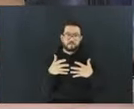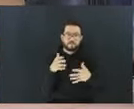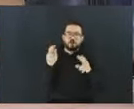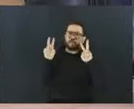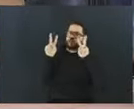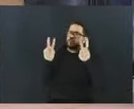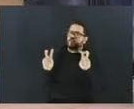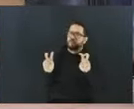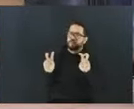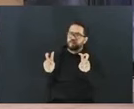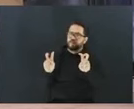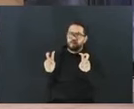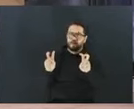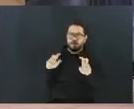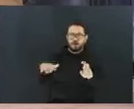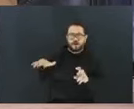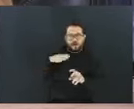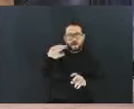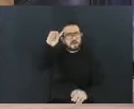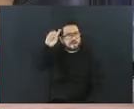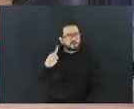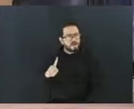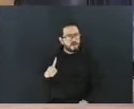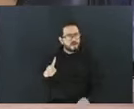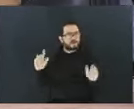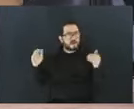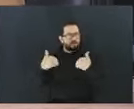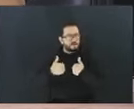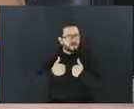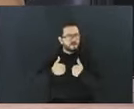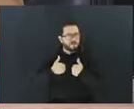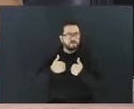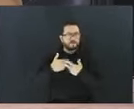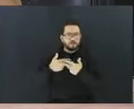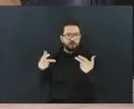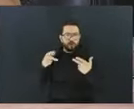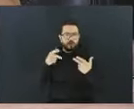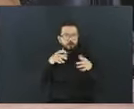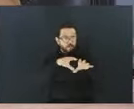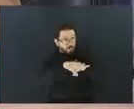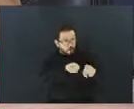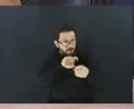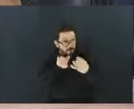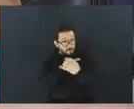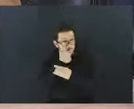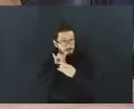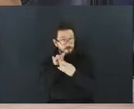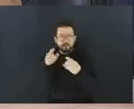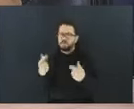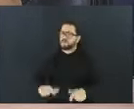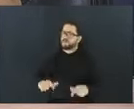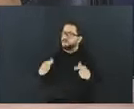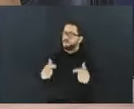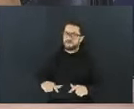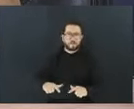autismo, né, e outras situações, nós não temos uma formação específica para tratar desse tema.